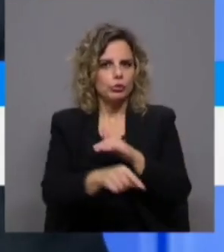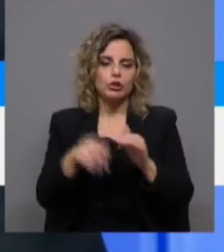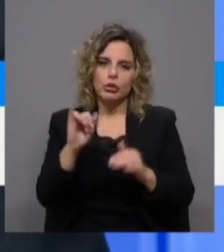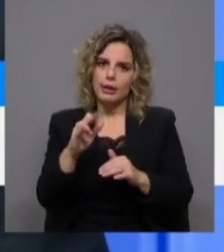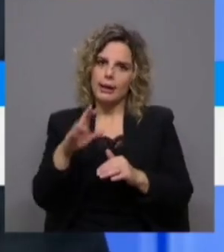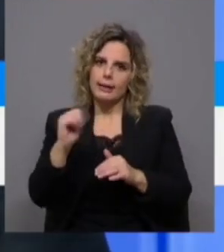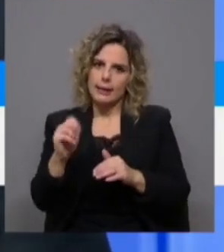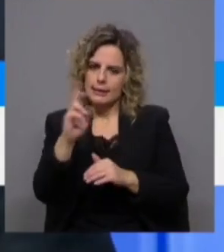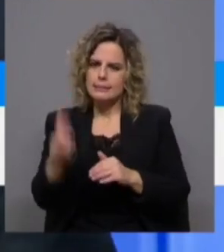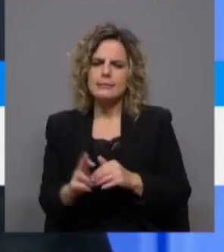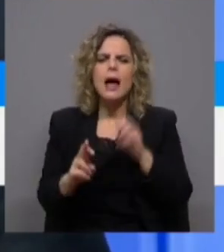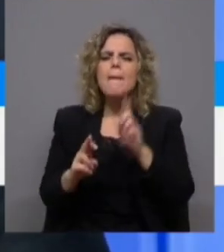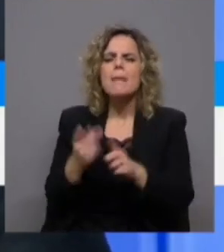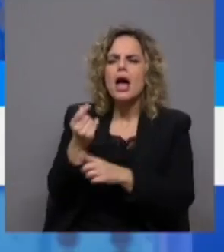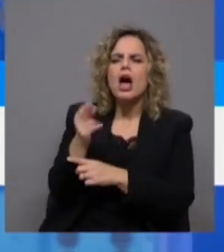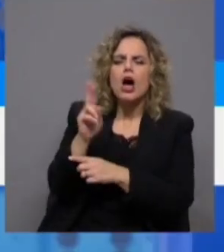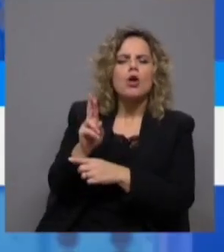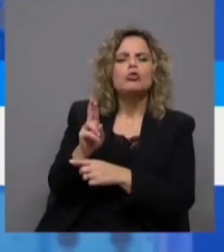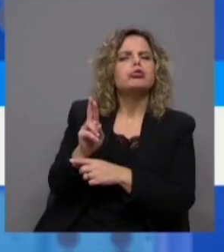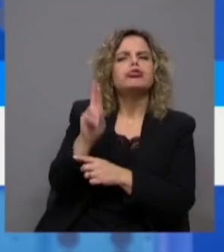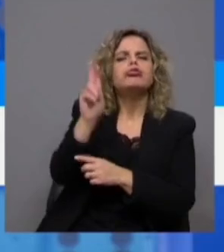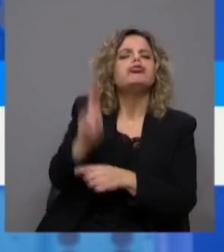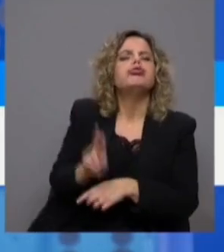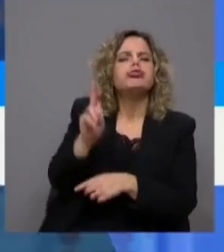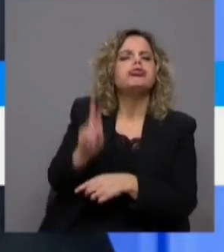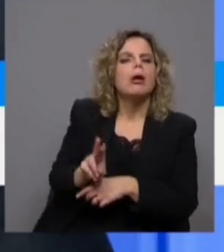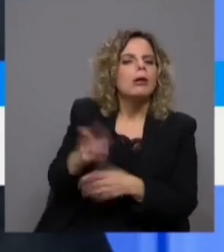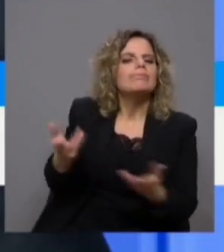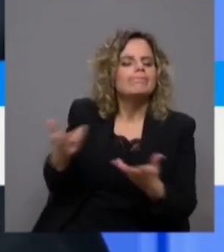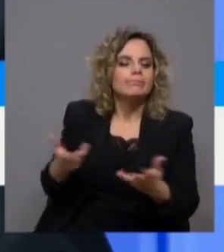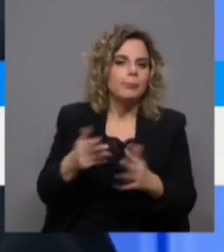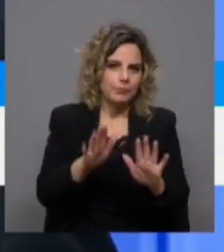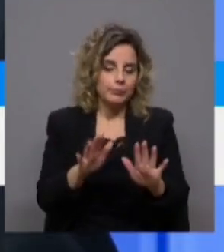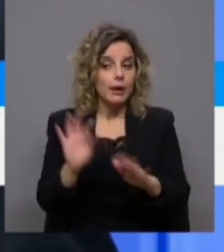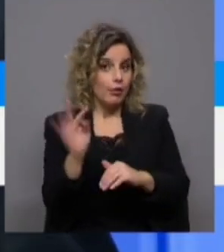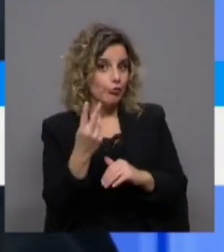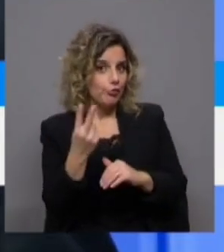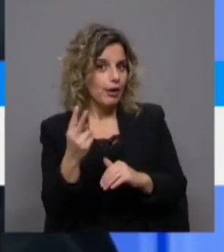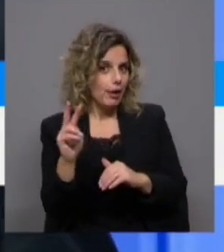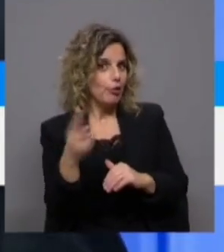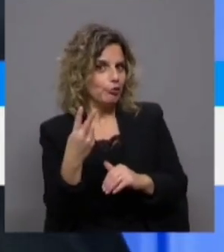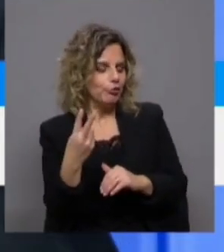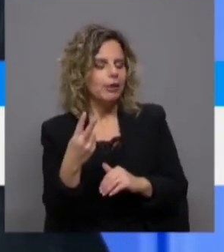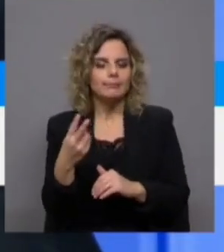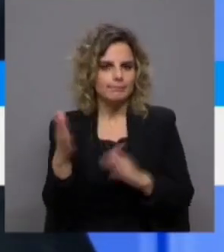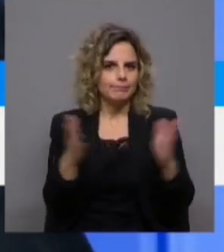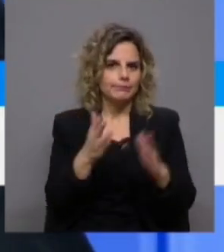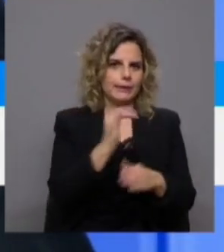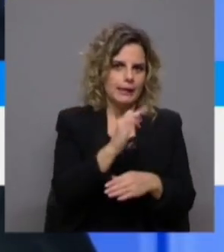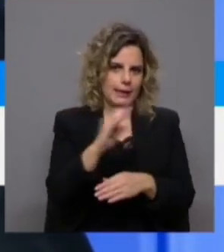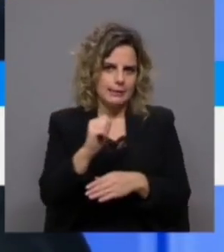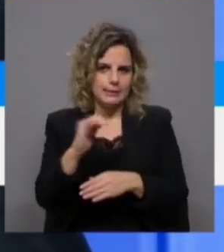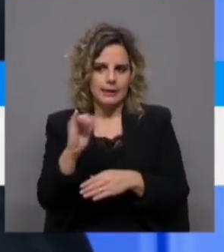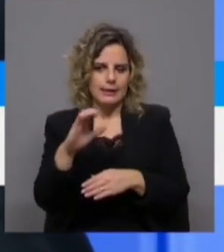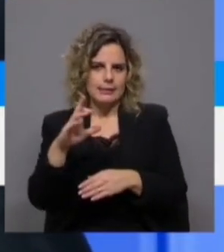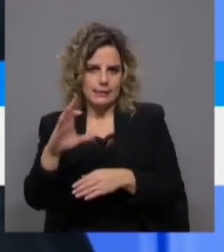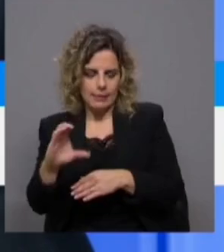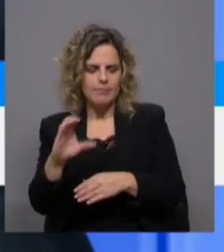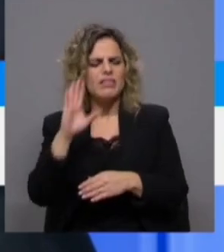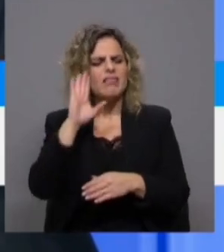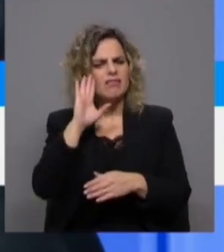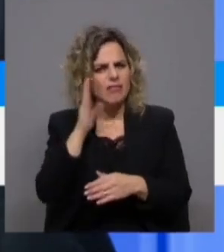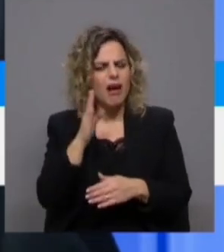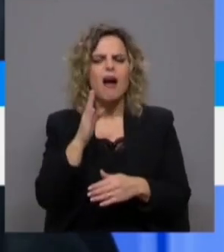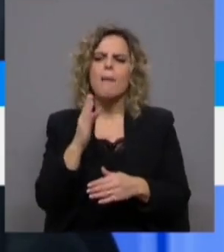agrupamento de valores nós temos em EVA uma noção Em ambos Em ambos sabendo que a fórmula de escala é